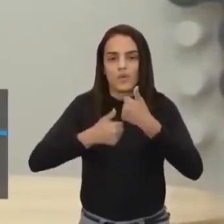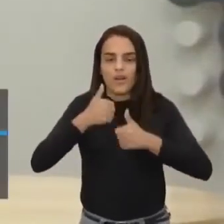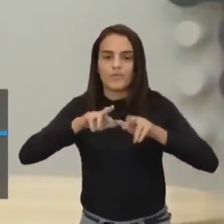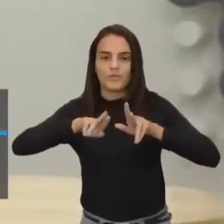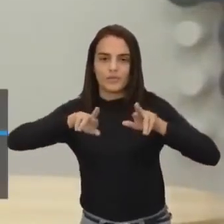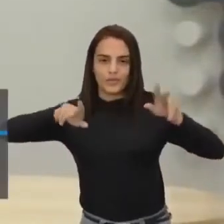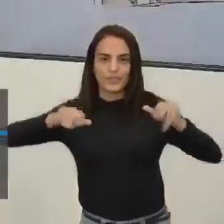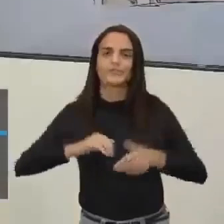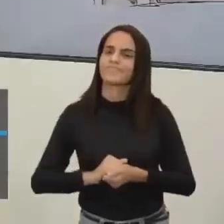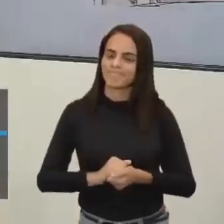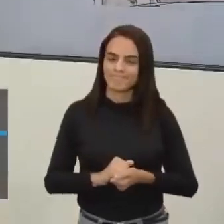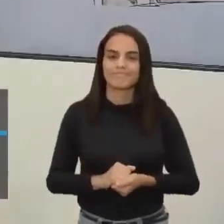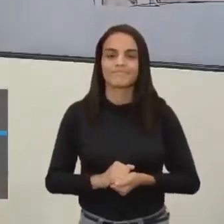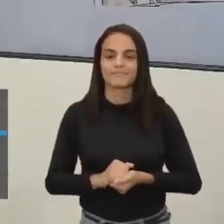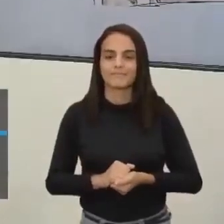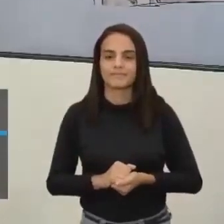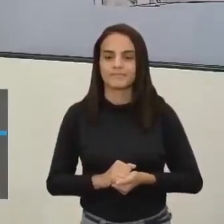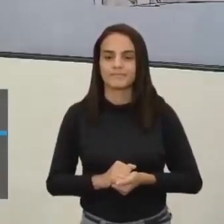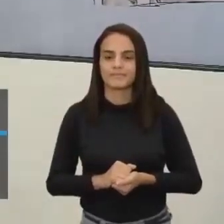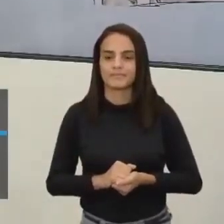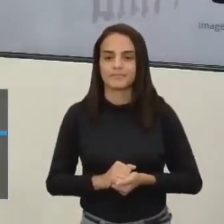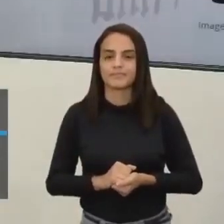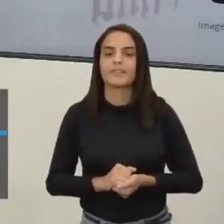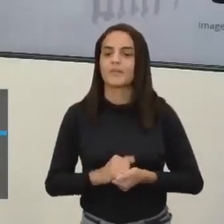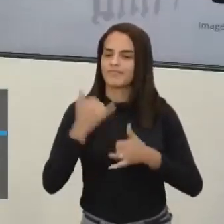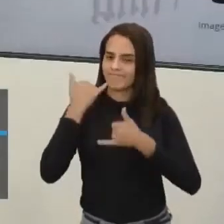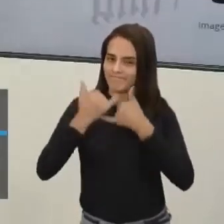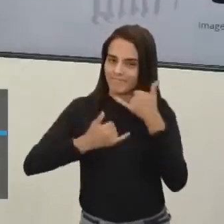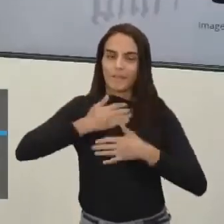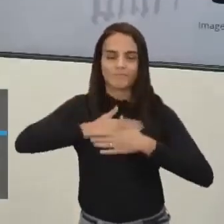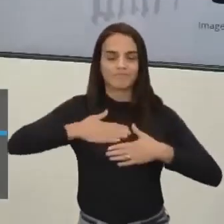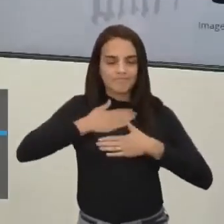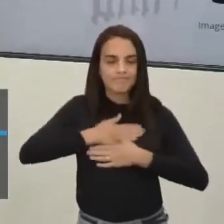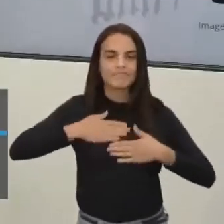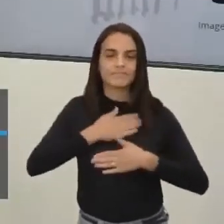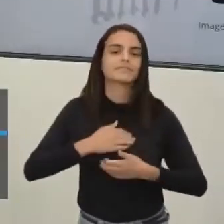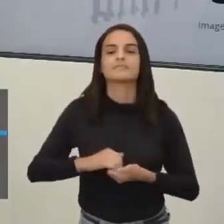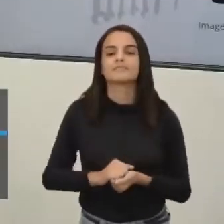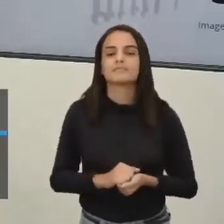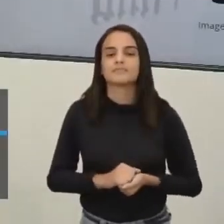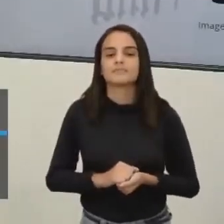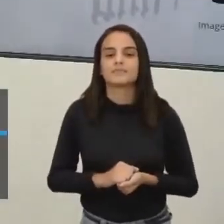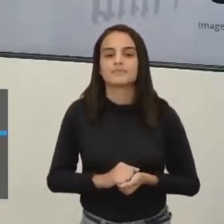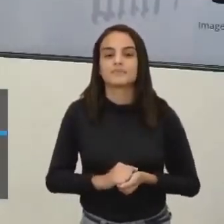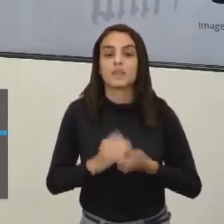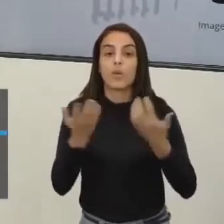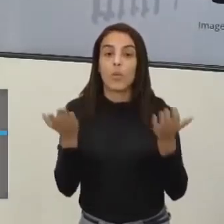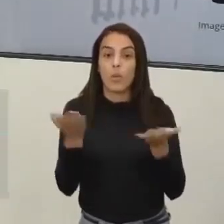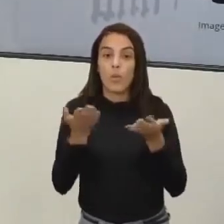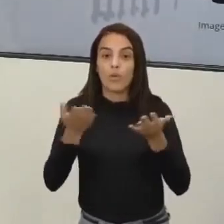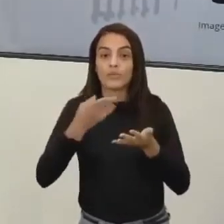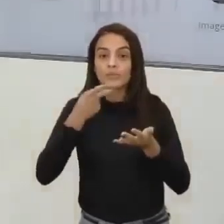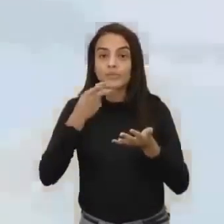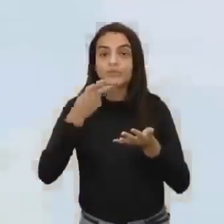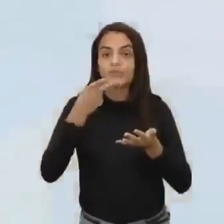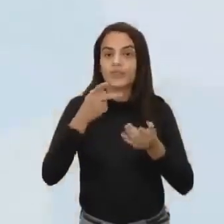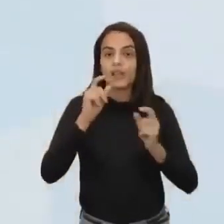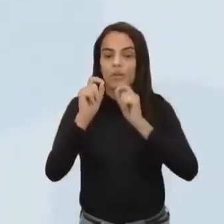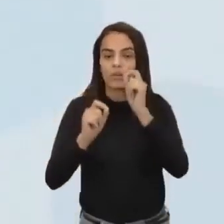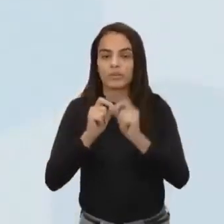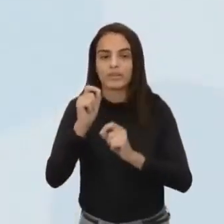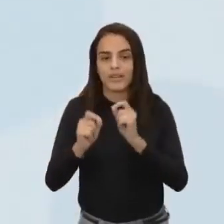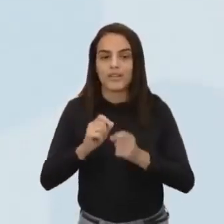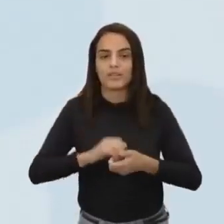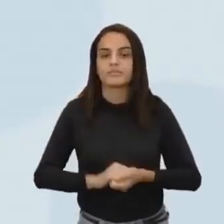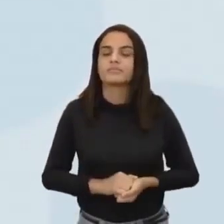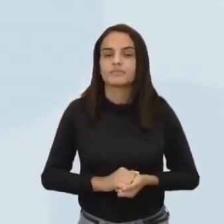né, professor? Perfeito, e nada muito mais divertido que RPG. E aí vamos falar hoje então sobre redes colaborativas. O que é